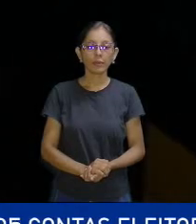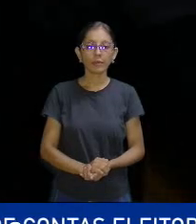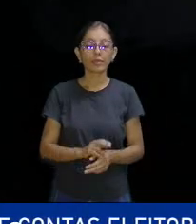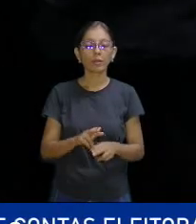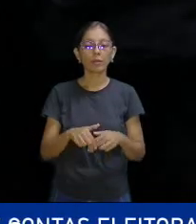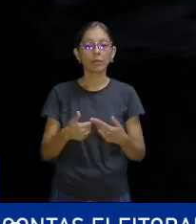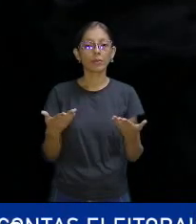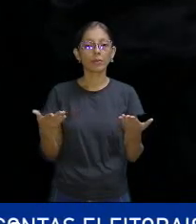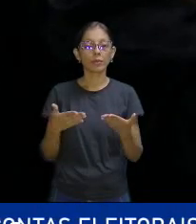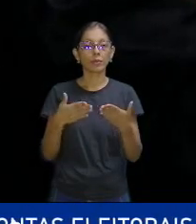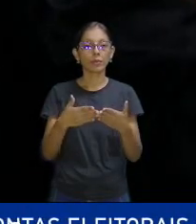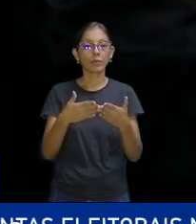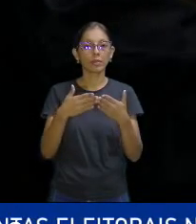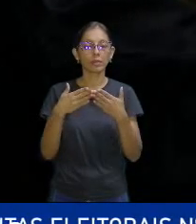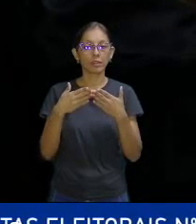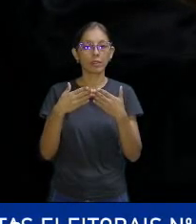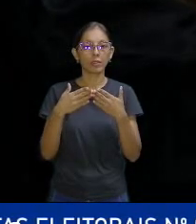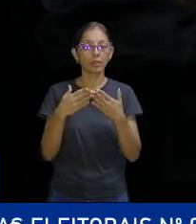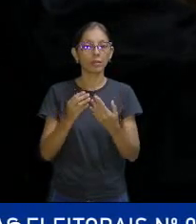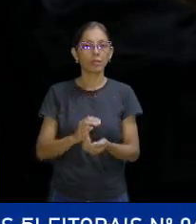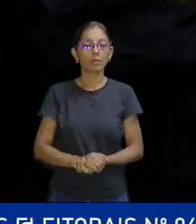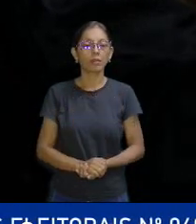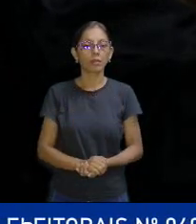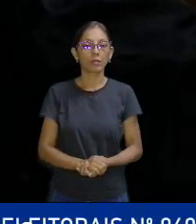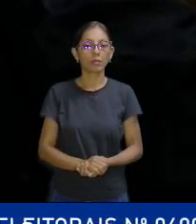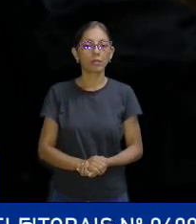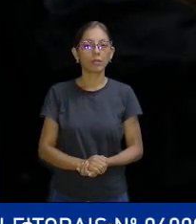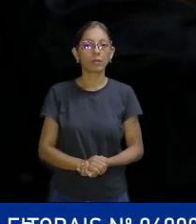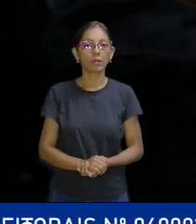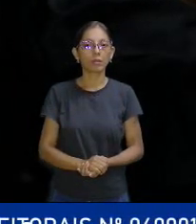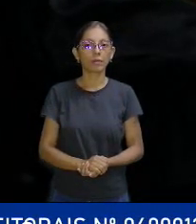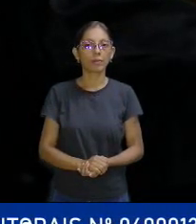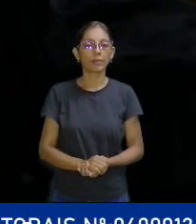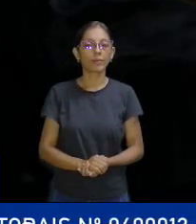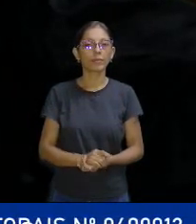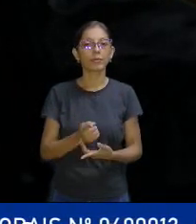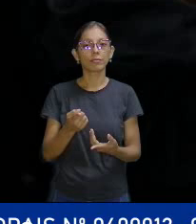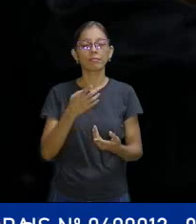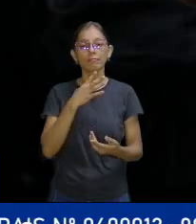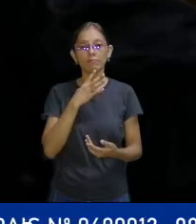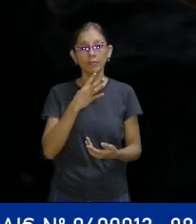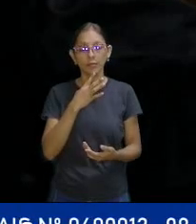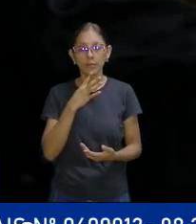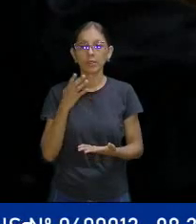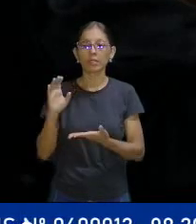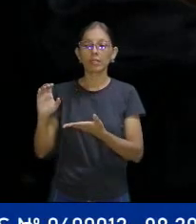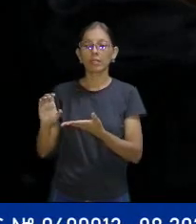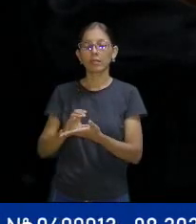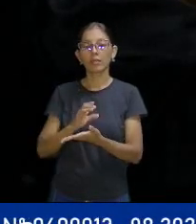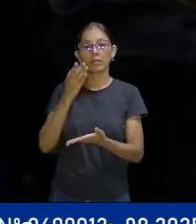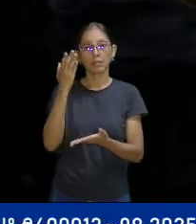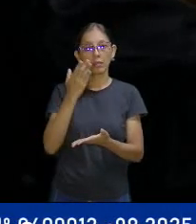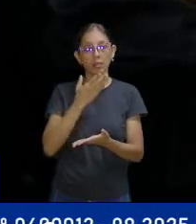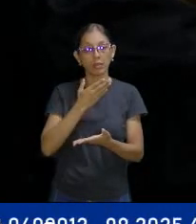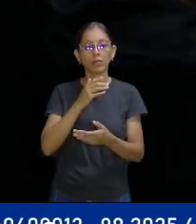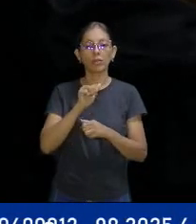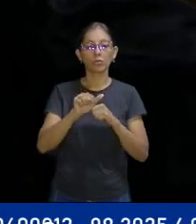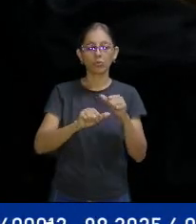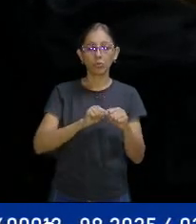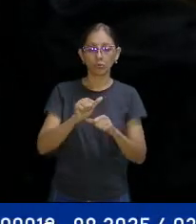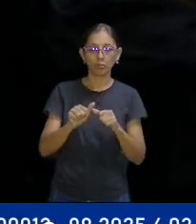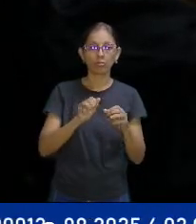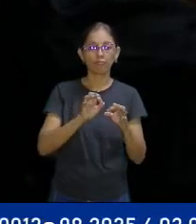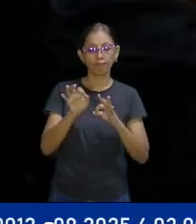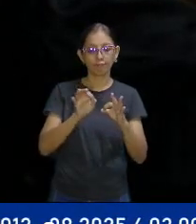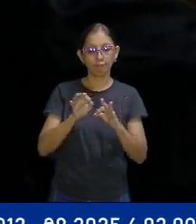requereu o deferimento do pedido de regularização, pleiteando o reconhecimento da prestação de contas como regularizada